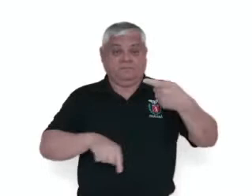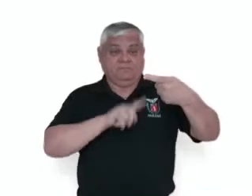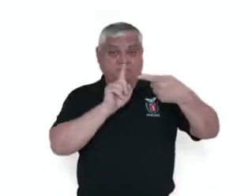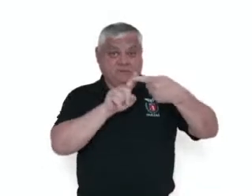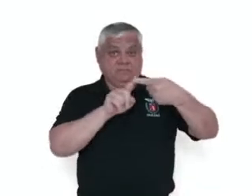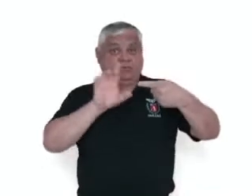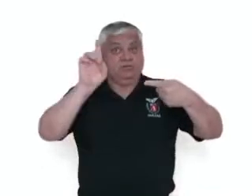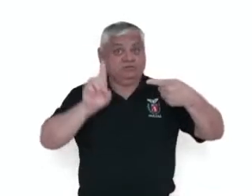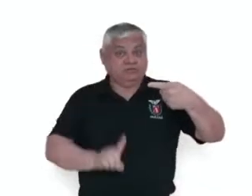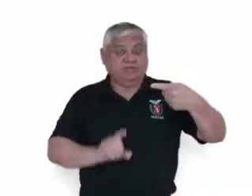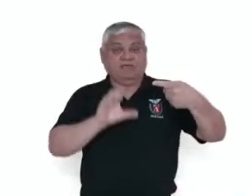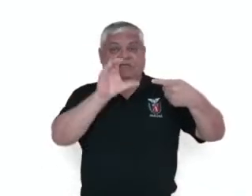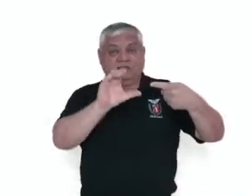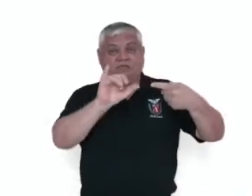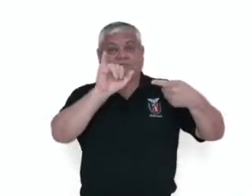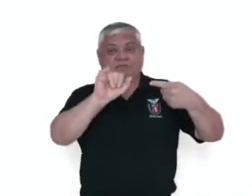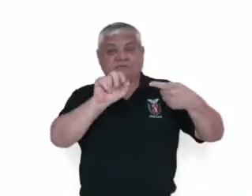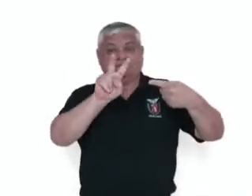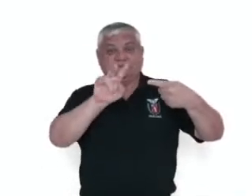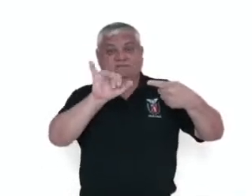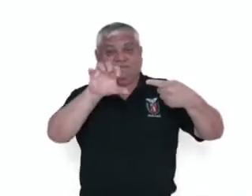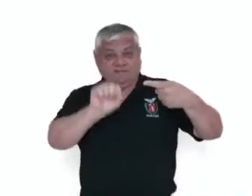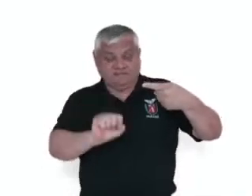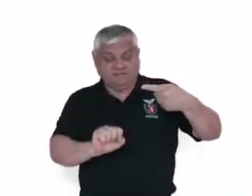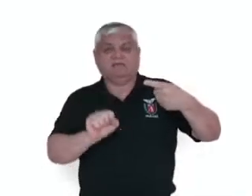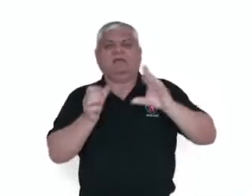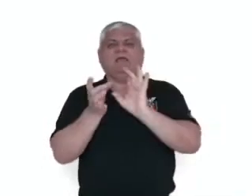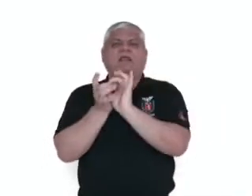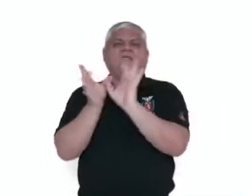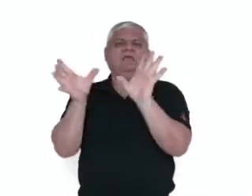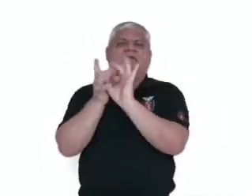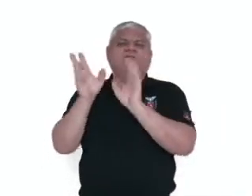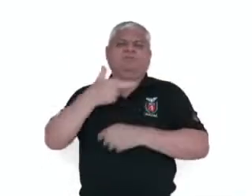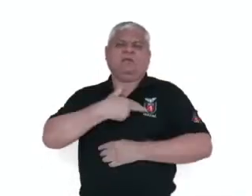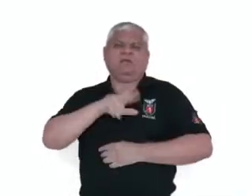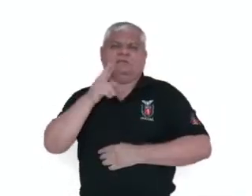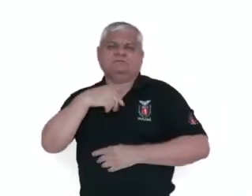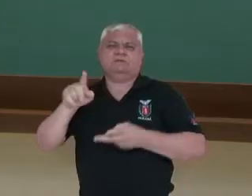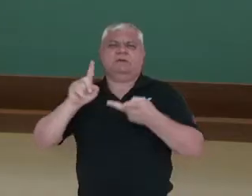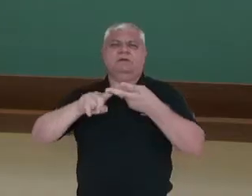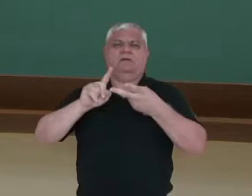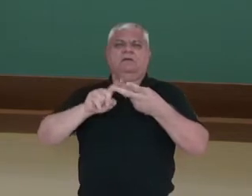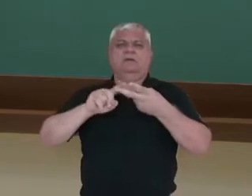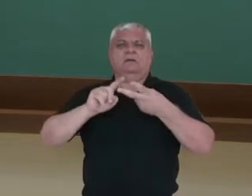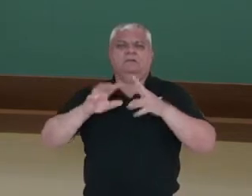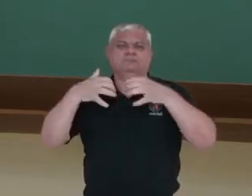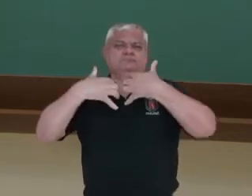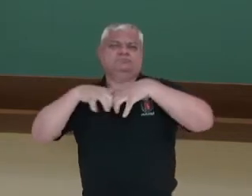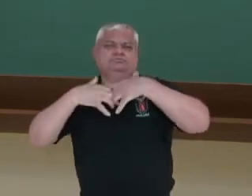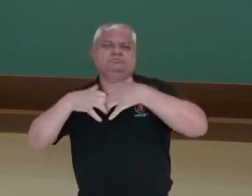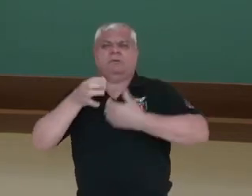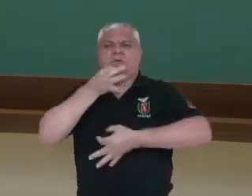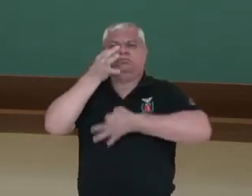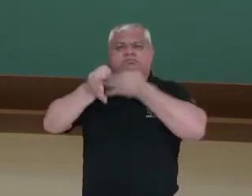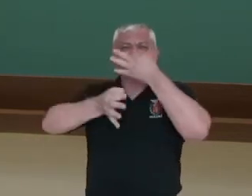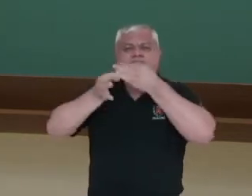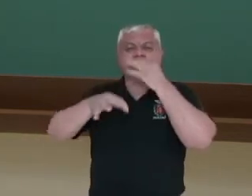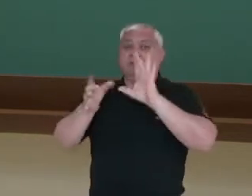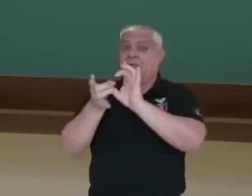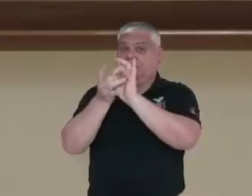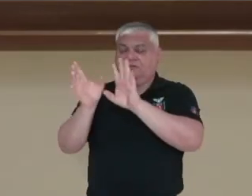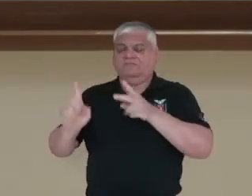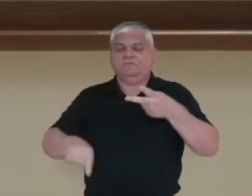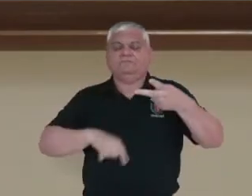são as liberdades individuais de crença e de pensamento. Direitos civis, então, é uma ideia de liberdade. Depois, os